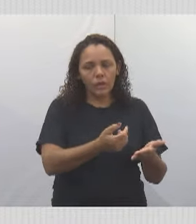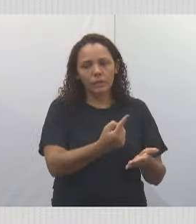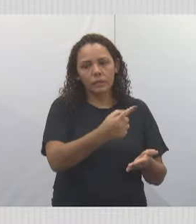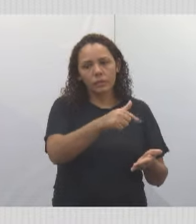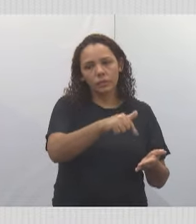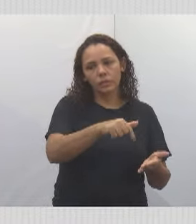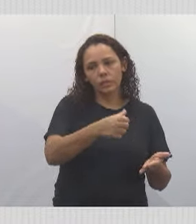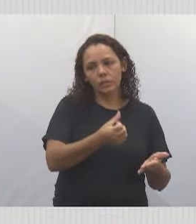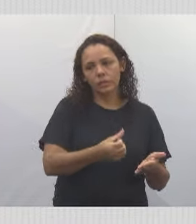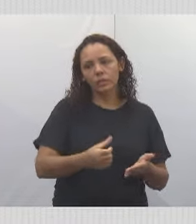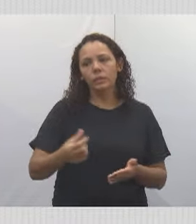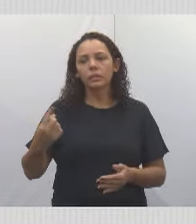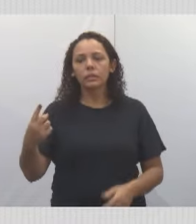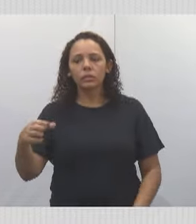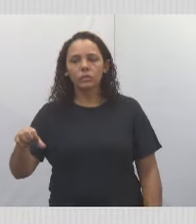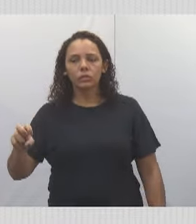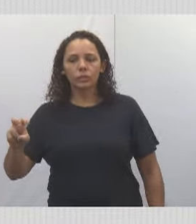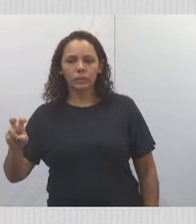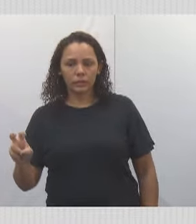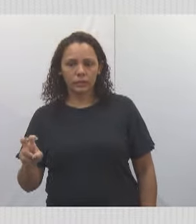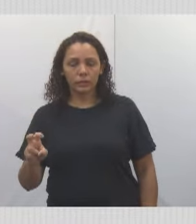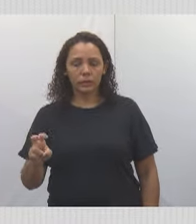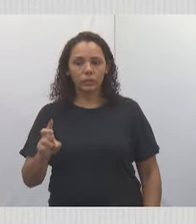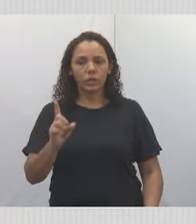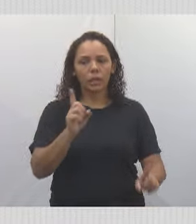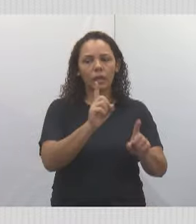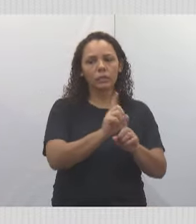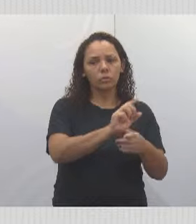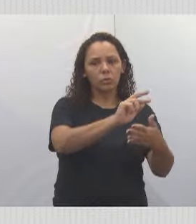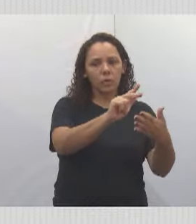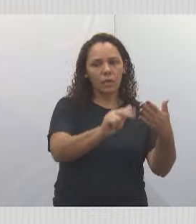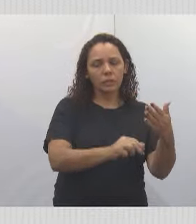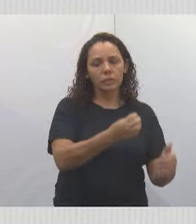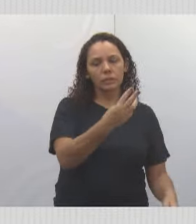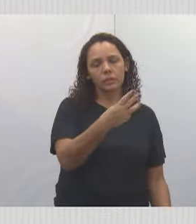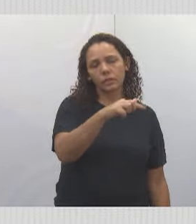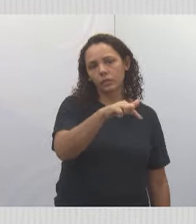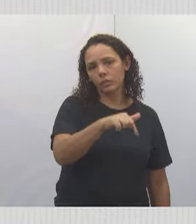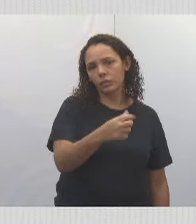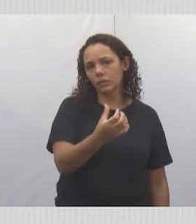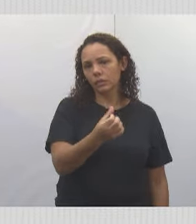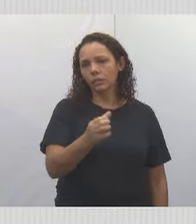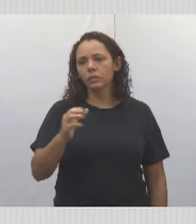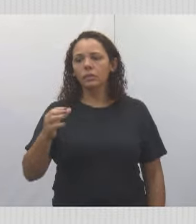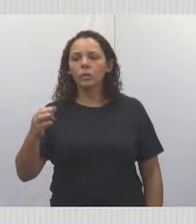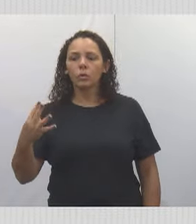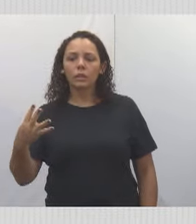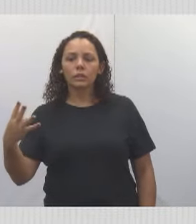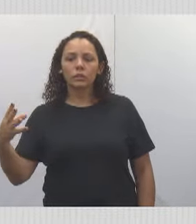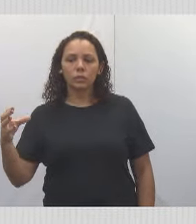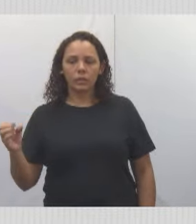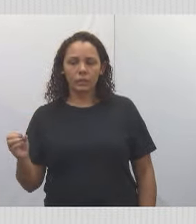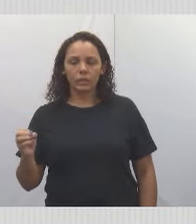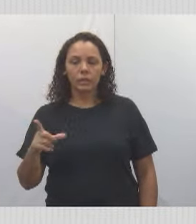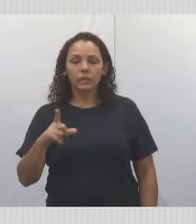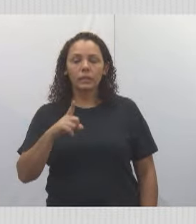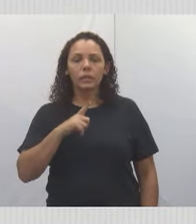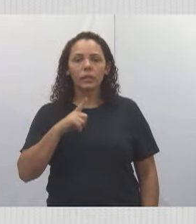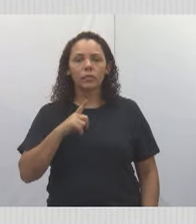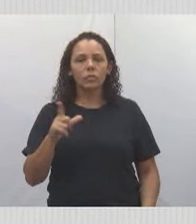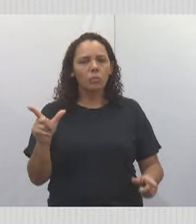195, atendimentos diversos 376 para 440. Houve uma redução nos imóveis